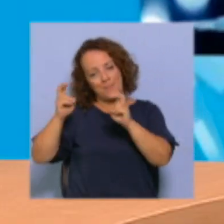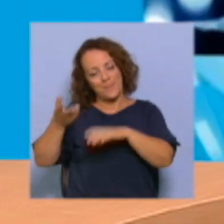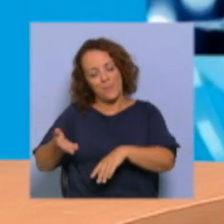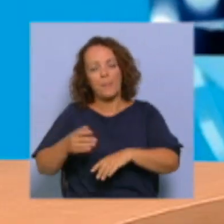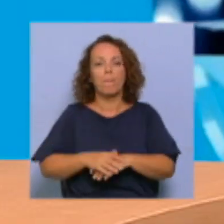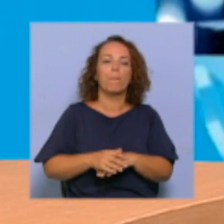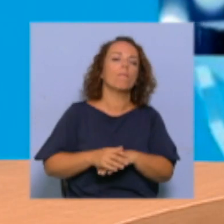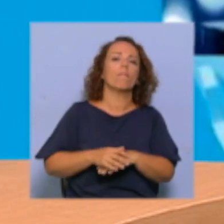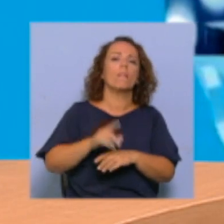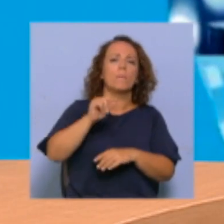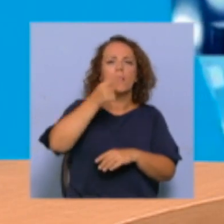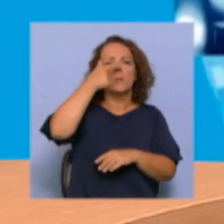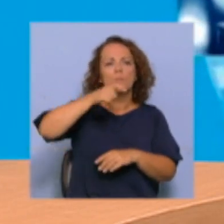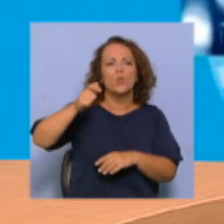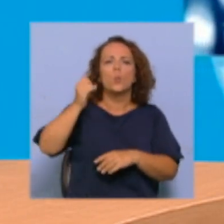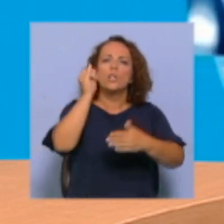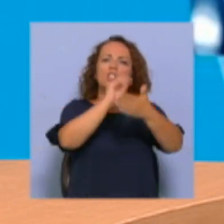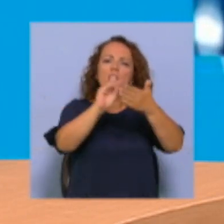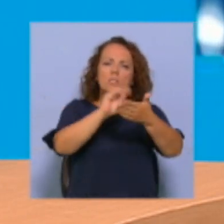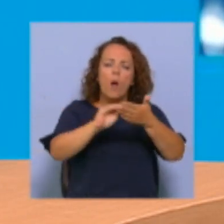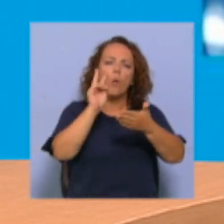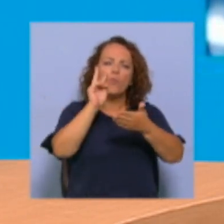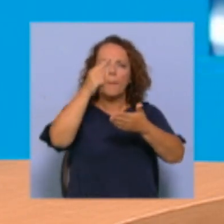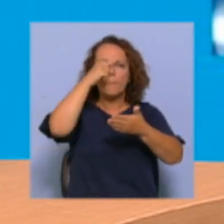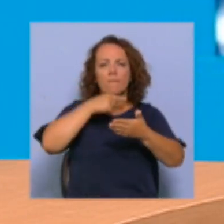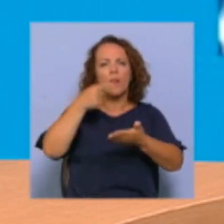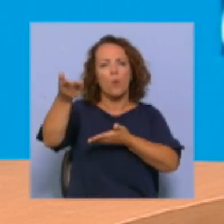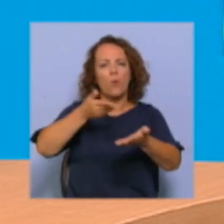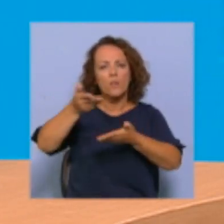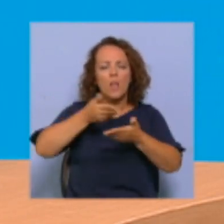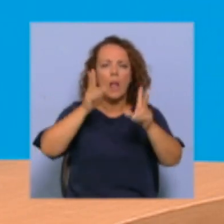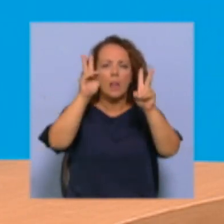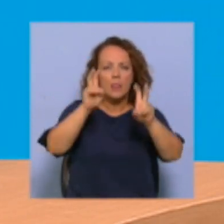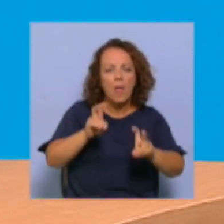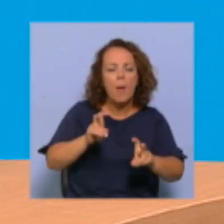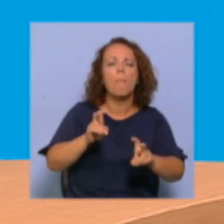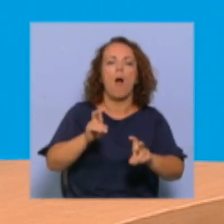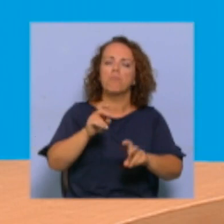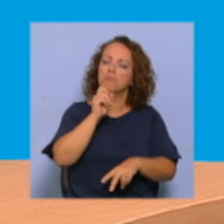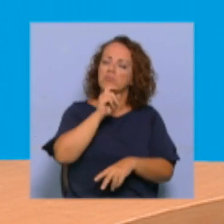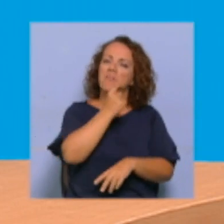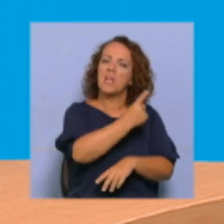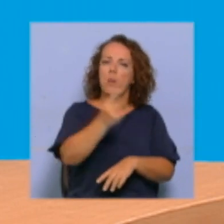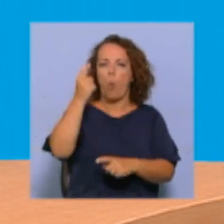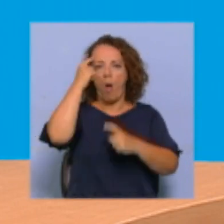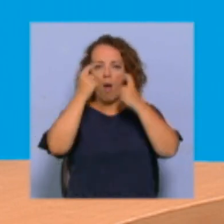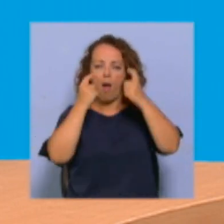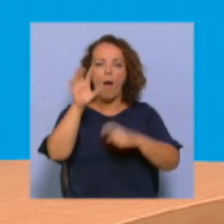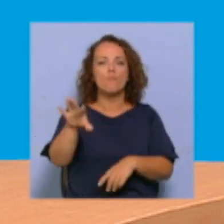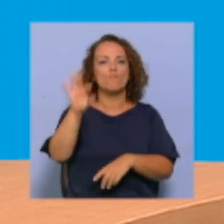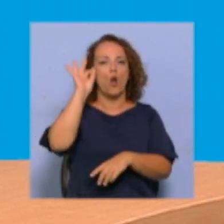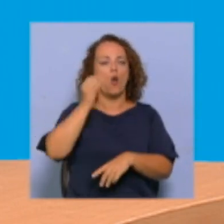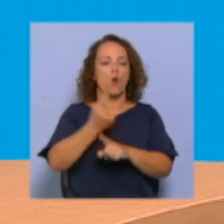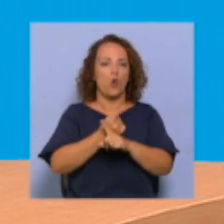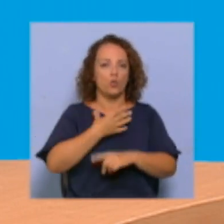se inscreverem e forem ver o perfil de todos os convidados e de todos os temas, pronto, também vão conseguir encontrar aquilo que mais gostam. Há sempre